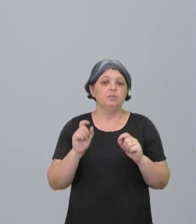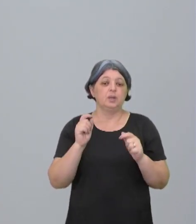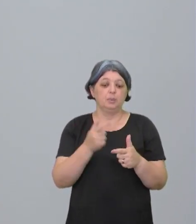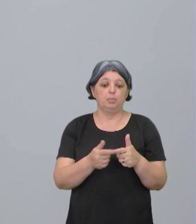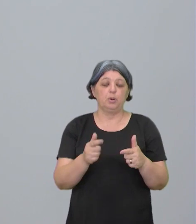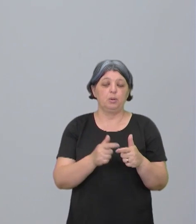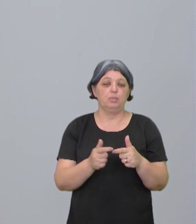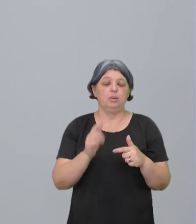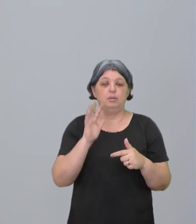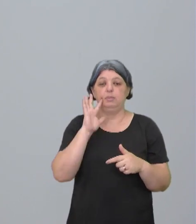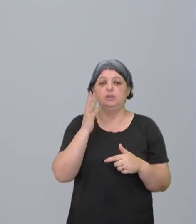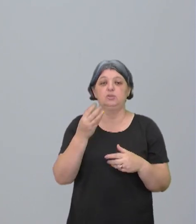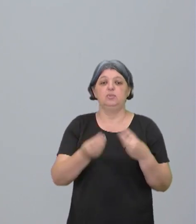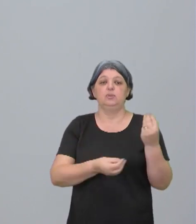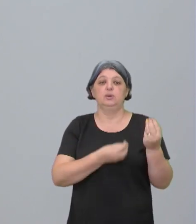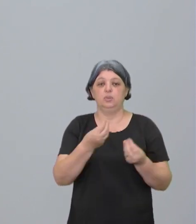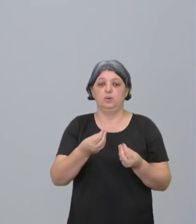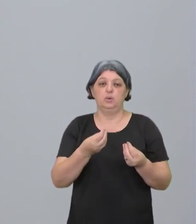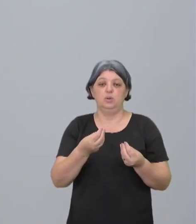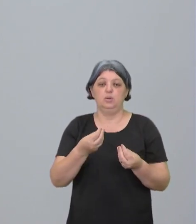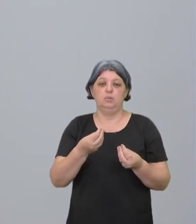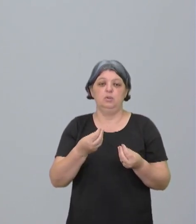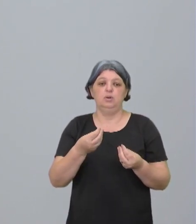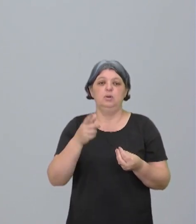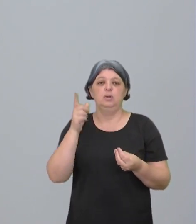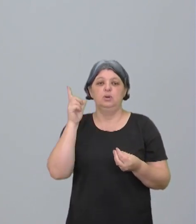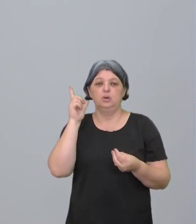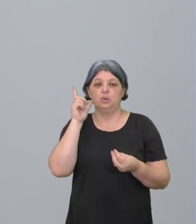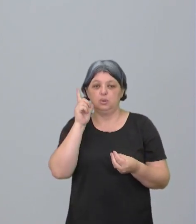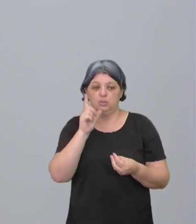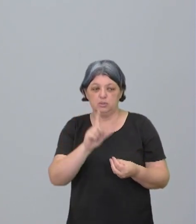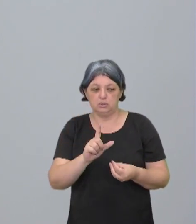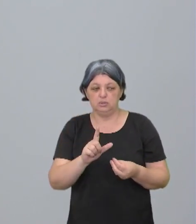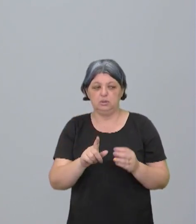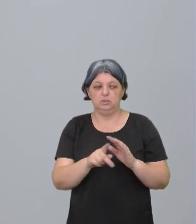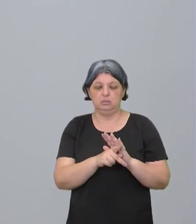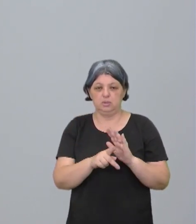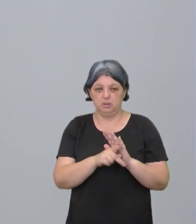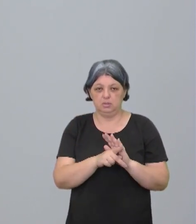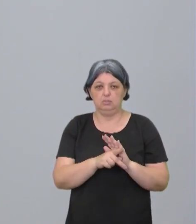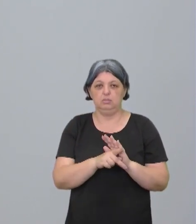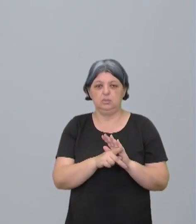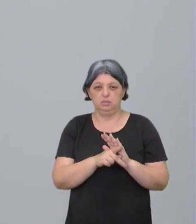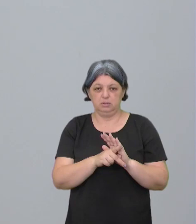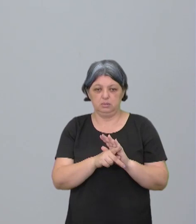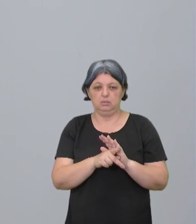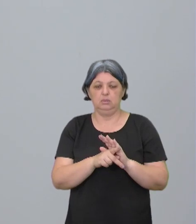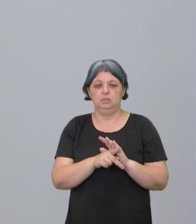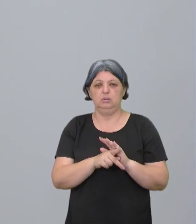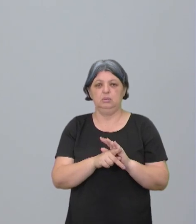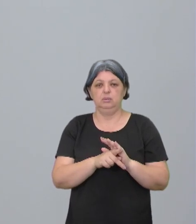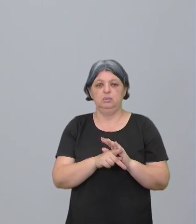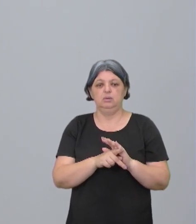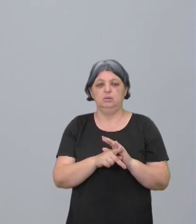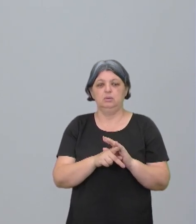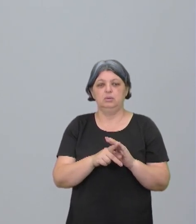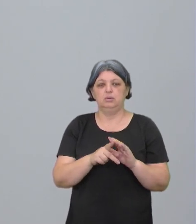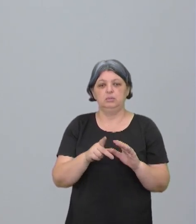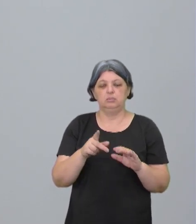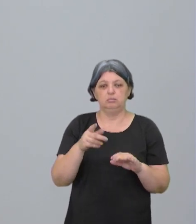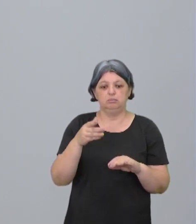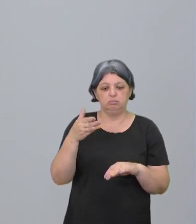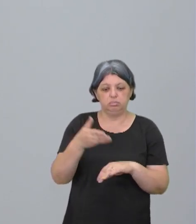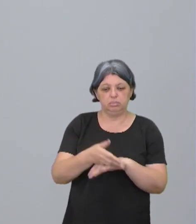pode fazer para conseguir atenuar e até mesmo conservar esses solos, né? Quando você entra numa parte muitas